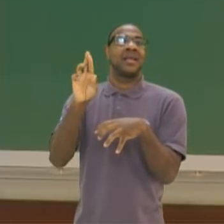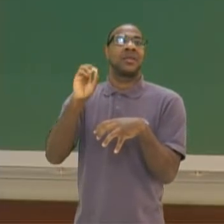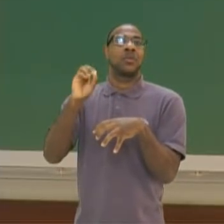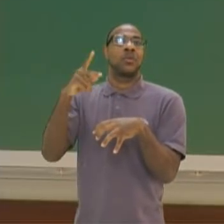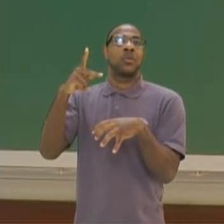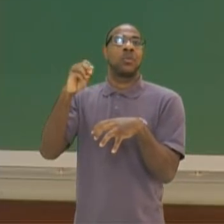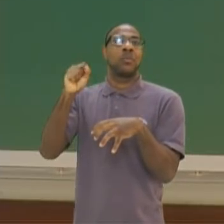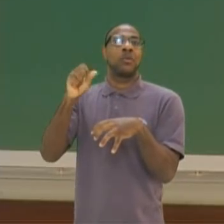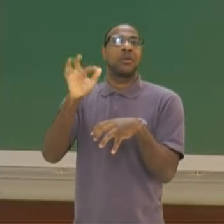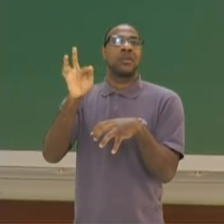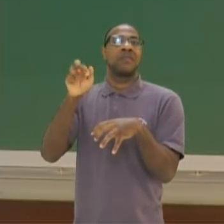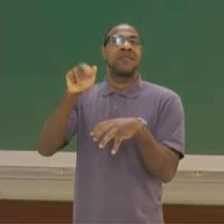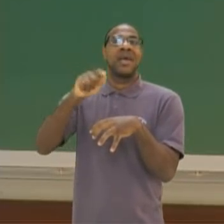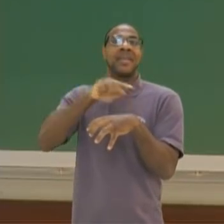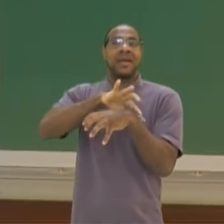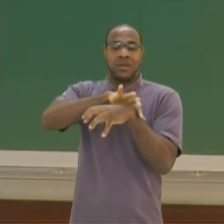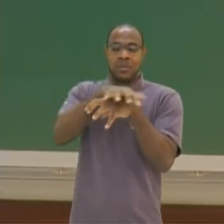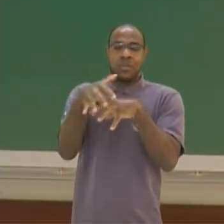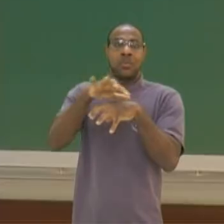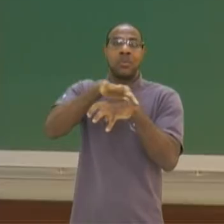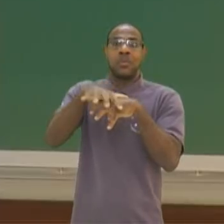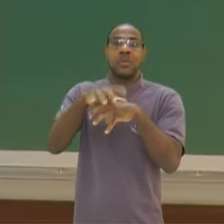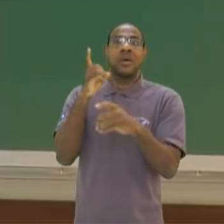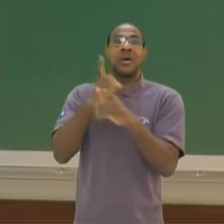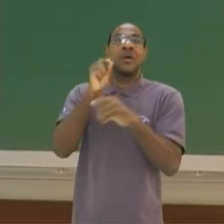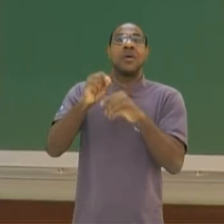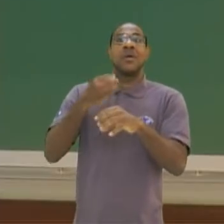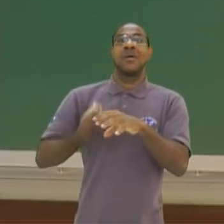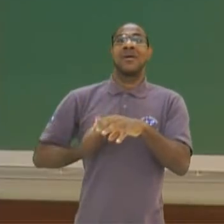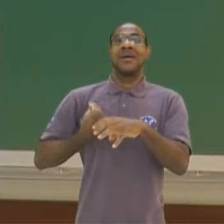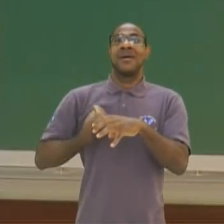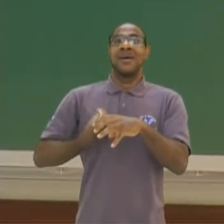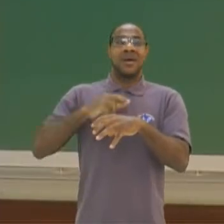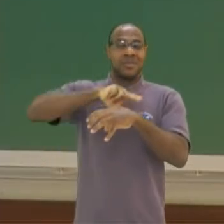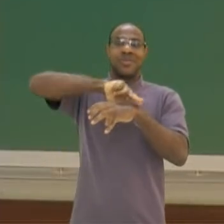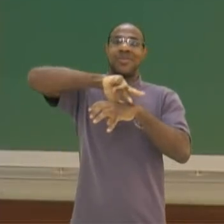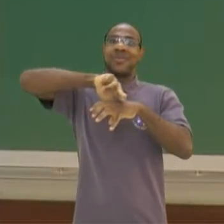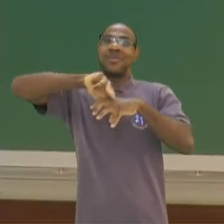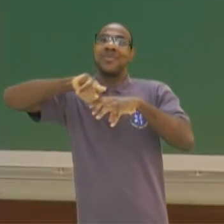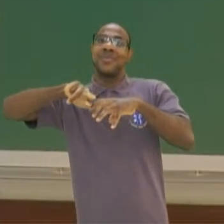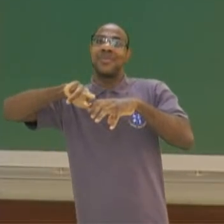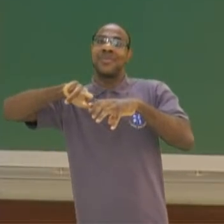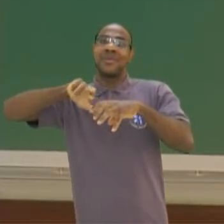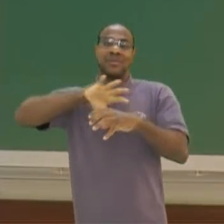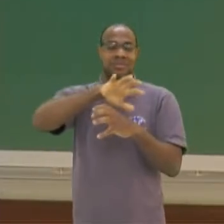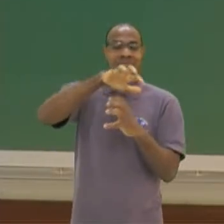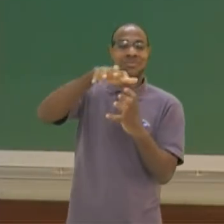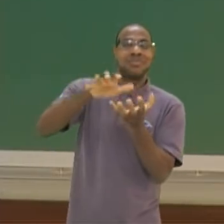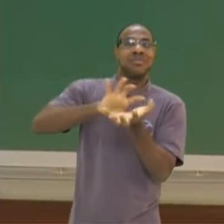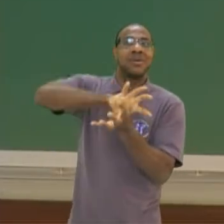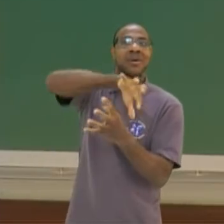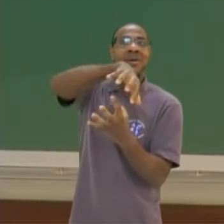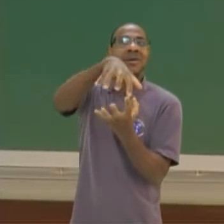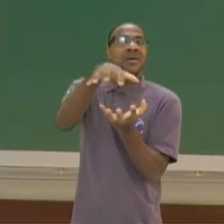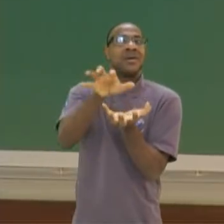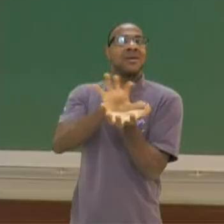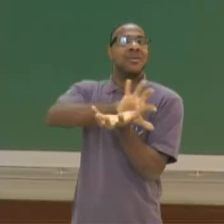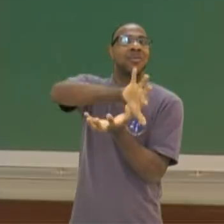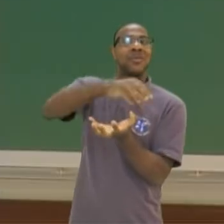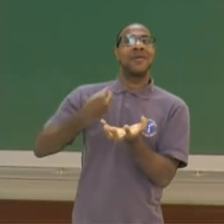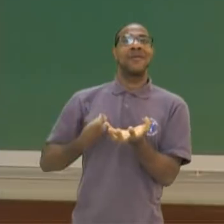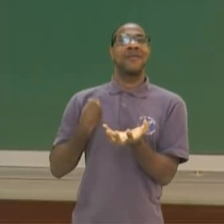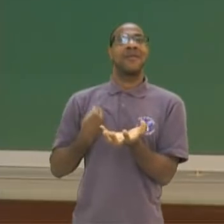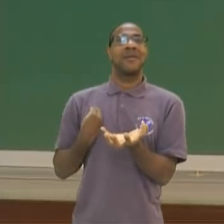nós encontramos o quê? Os seres. É a camada que está intimamente envolvida conosco. Não tem